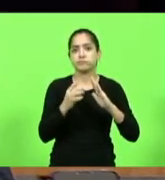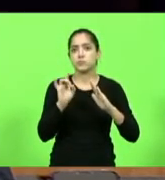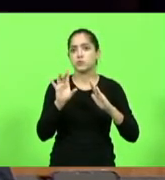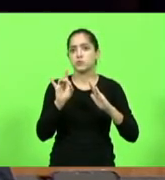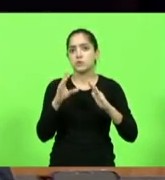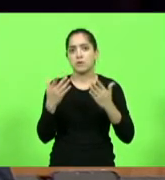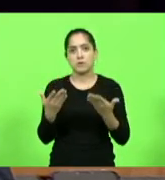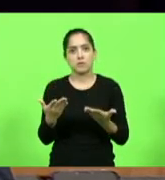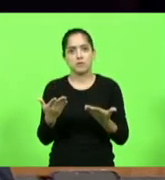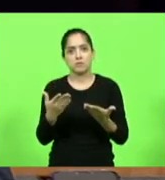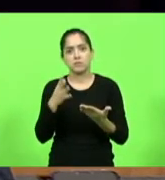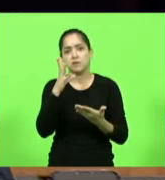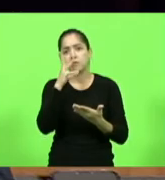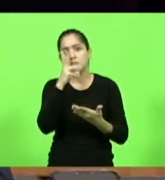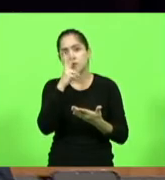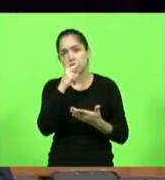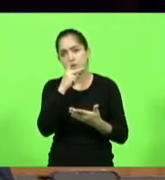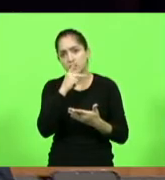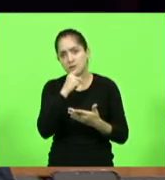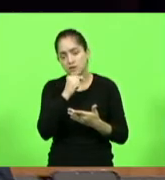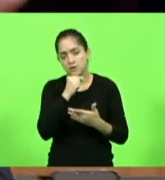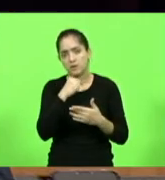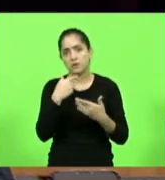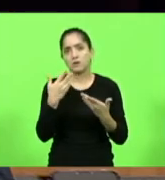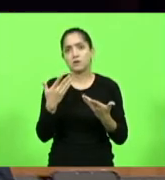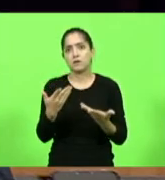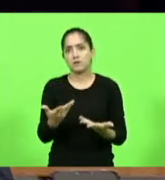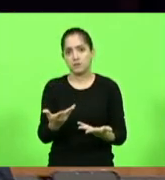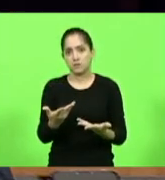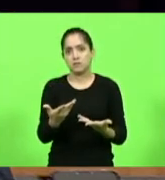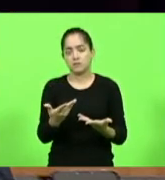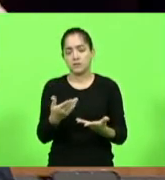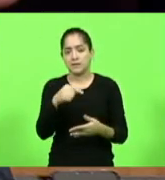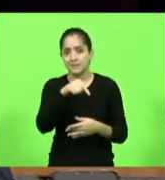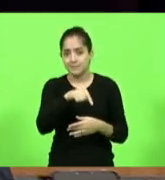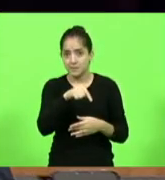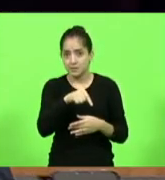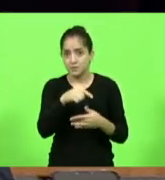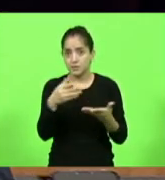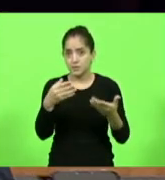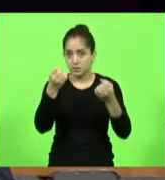não pode demorar nesta questão específica